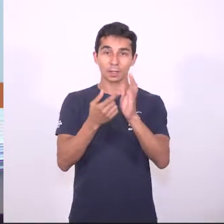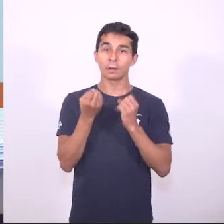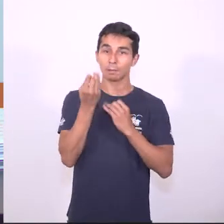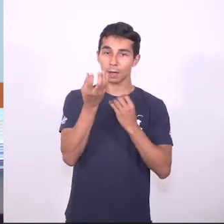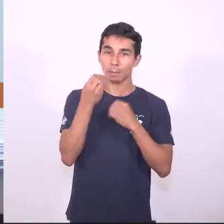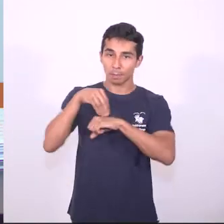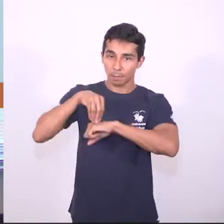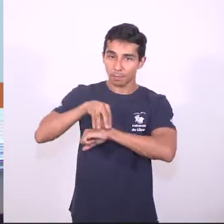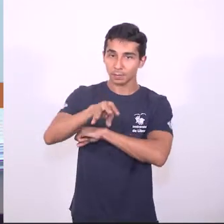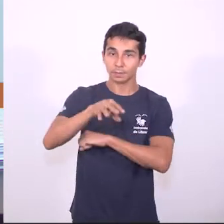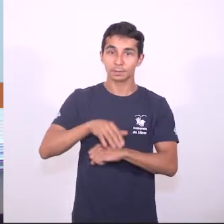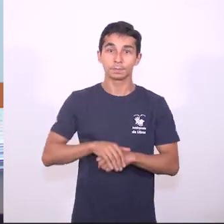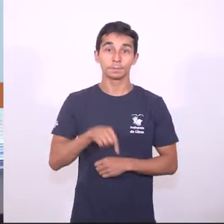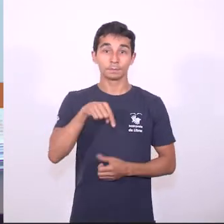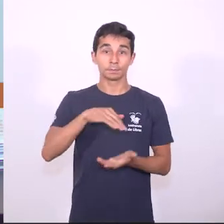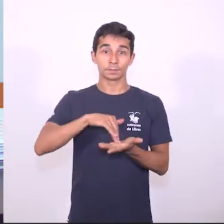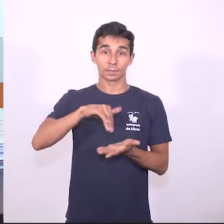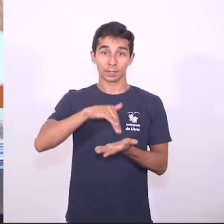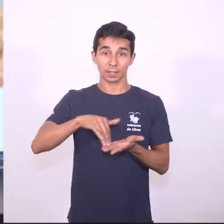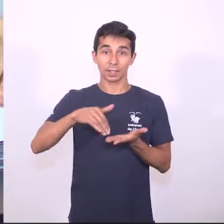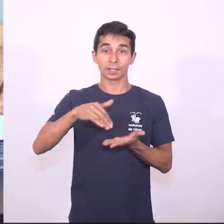A Secretaria Municipal de Saúde,